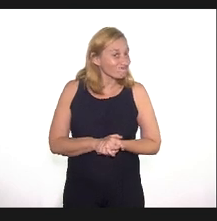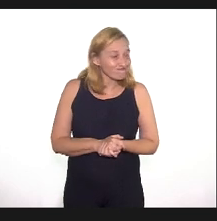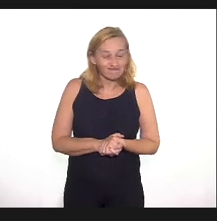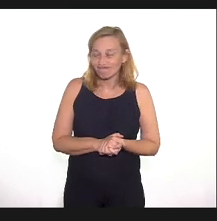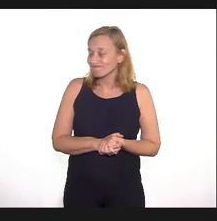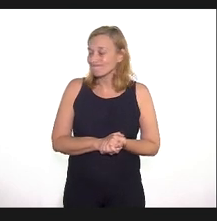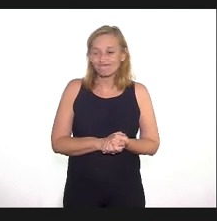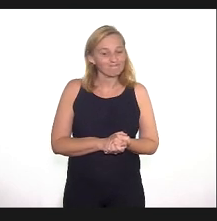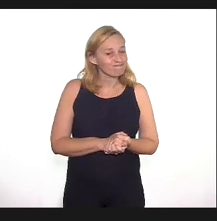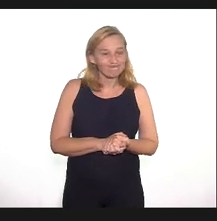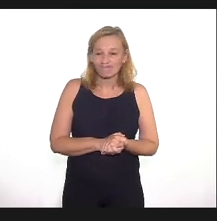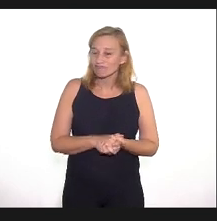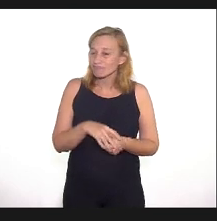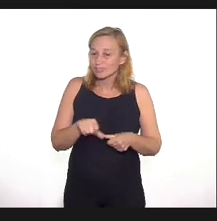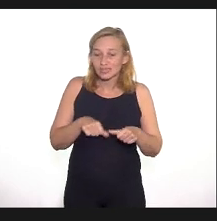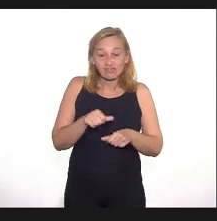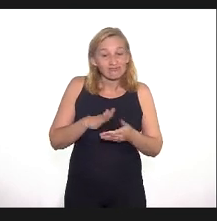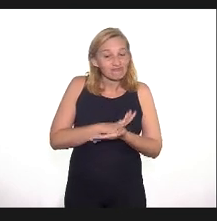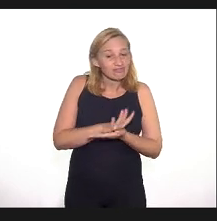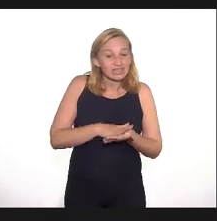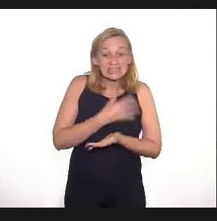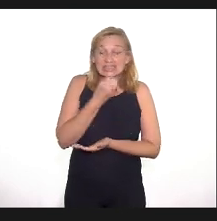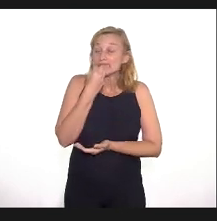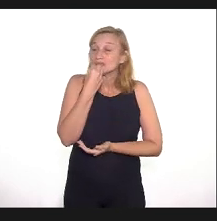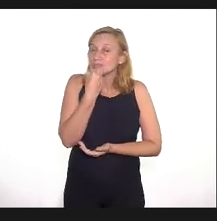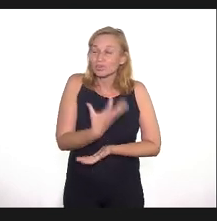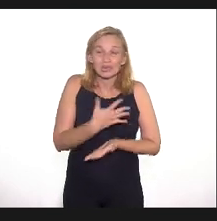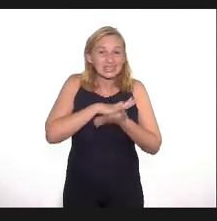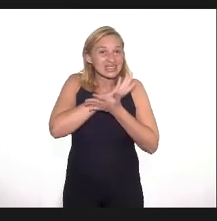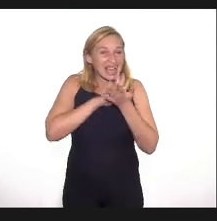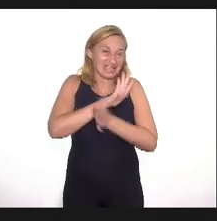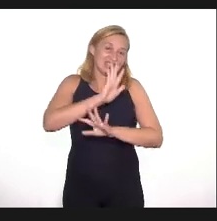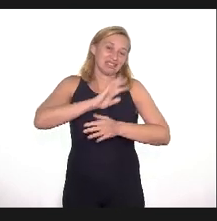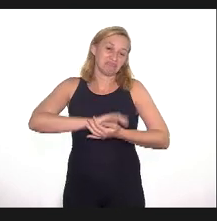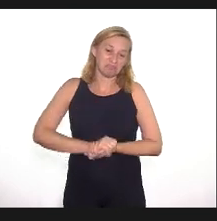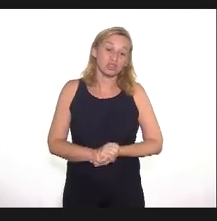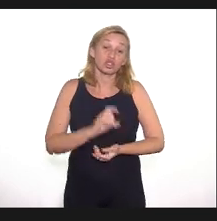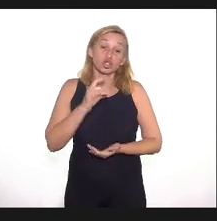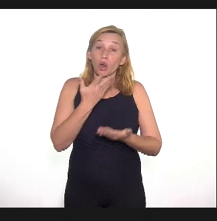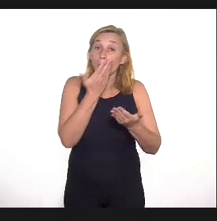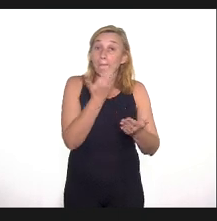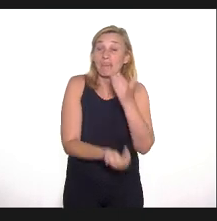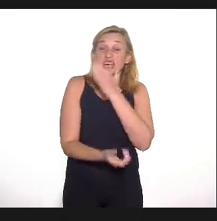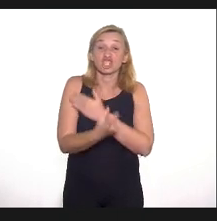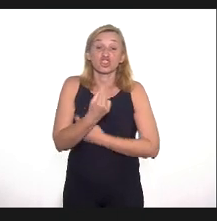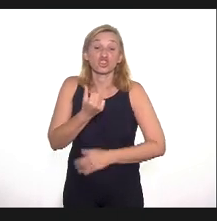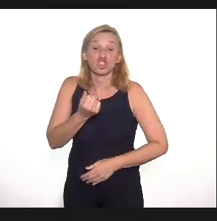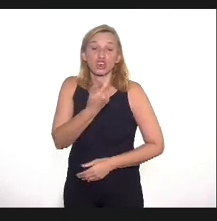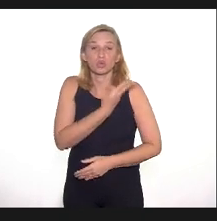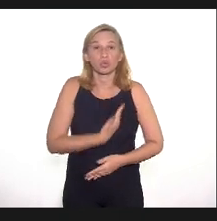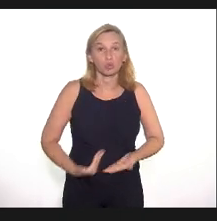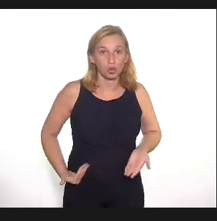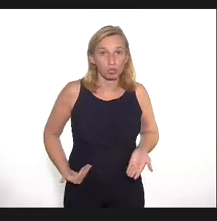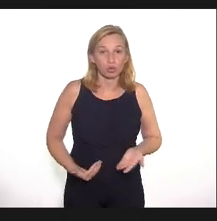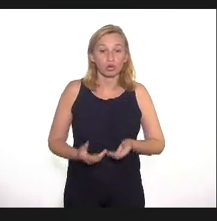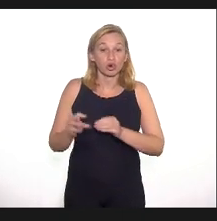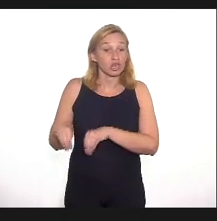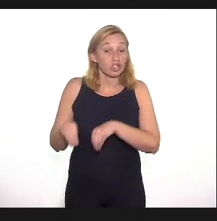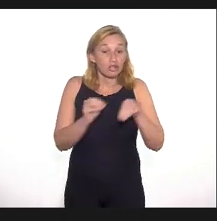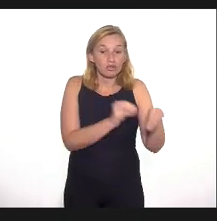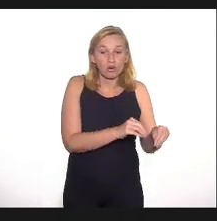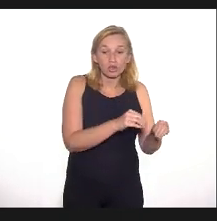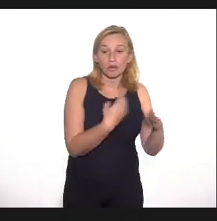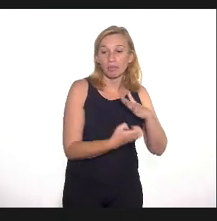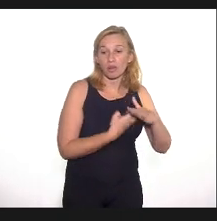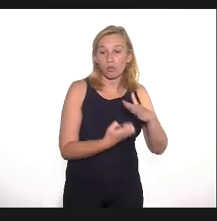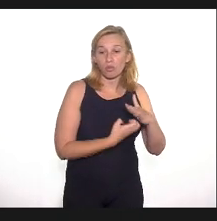Não leva a modificação de absolutamente nada. A gente só pega o dinheiro que é público e repassa por uma